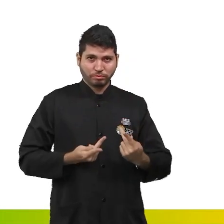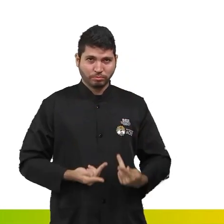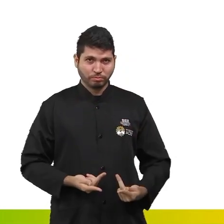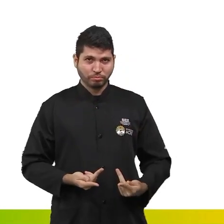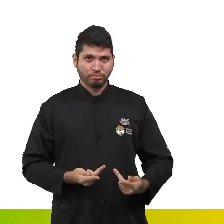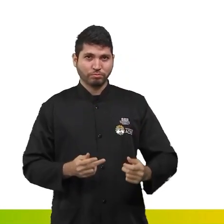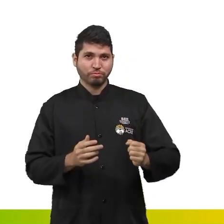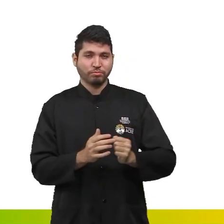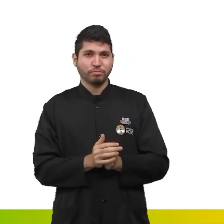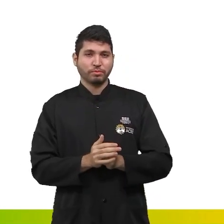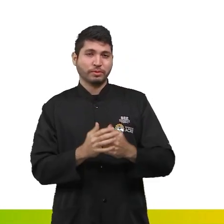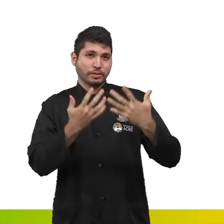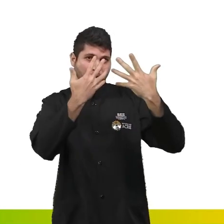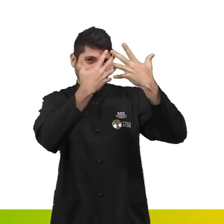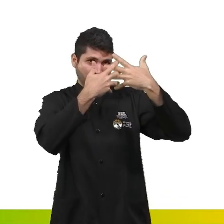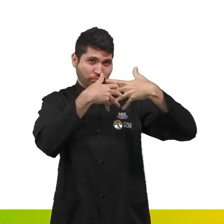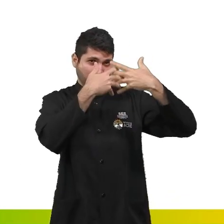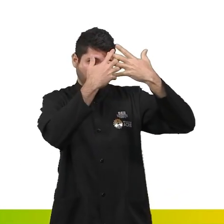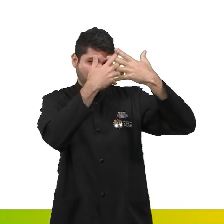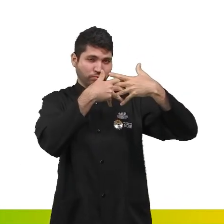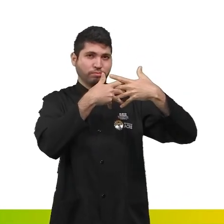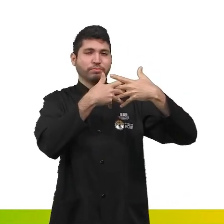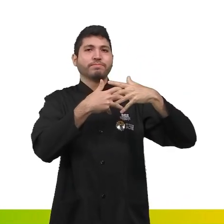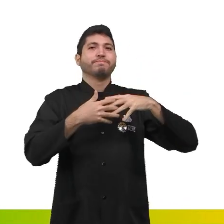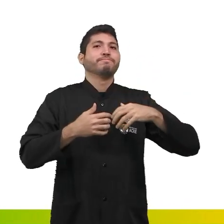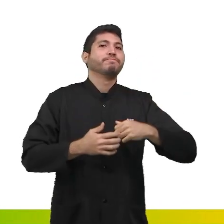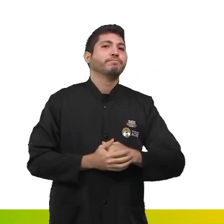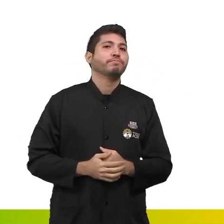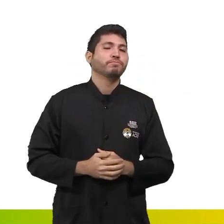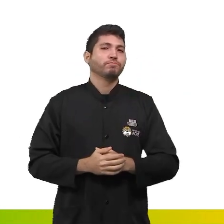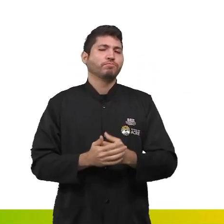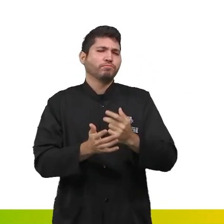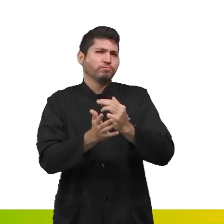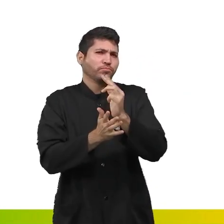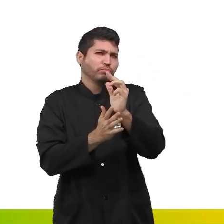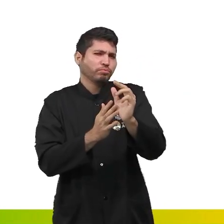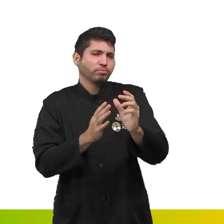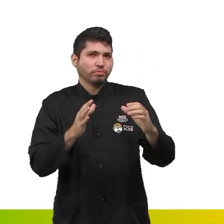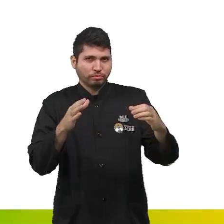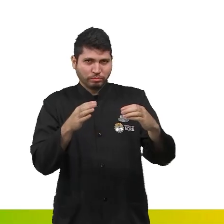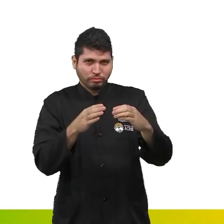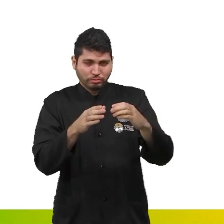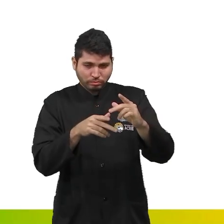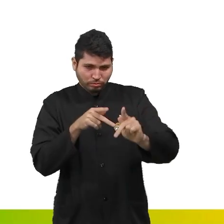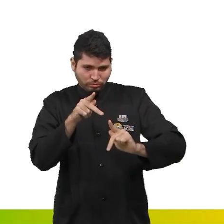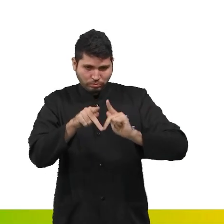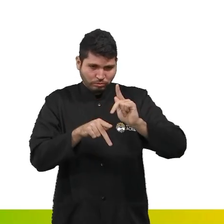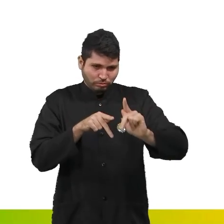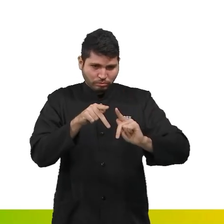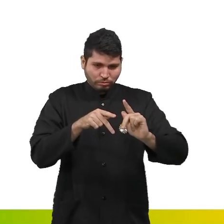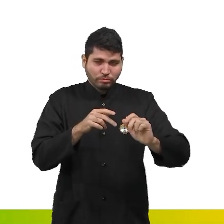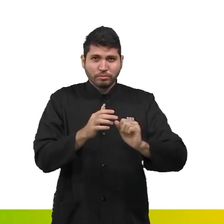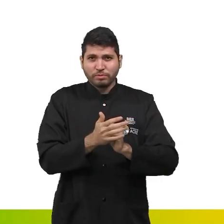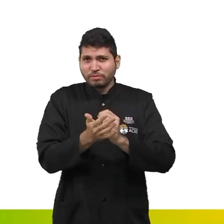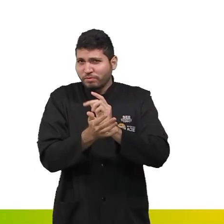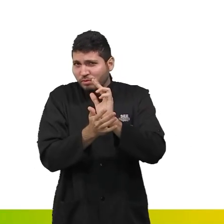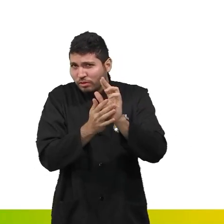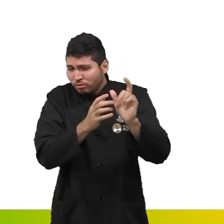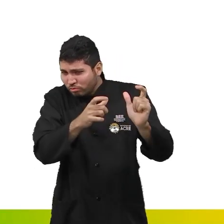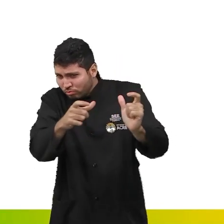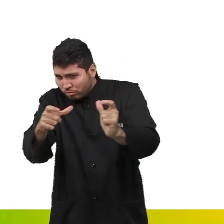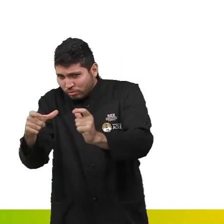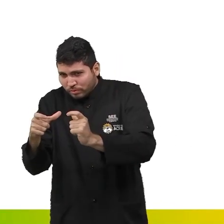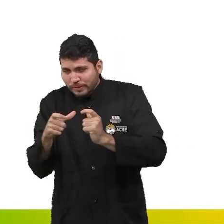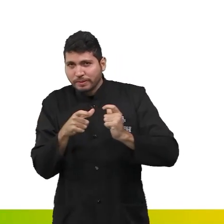vasta e complexa também, com diferentes povos surgindo em diversos cantos do mundo,